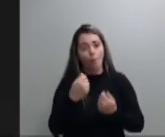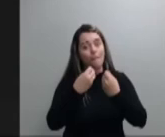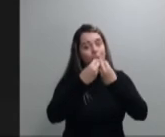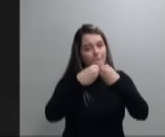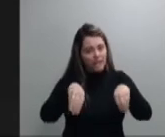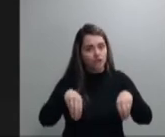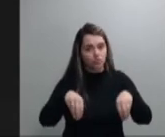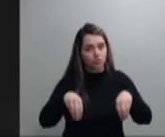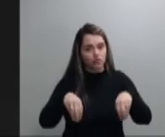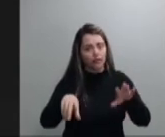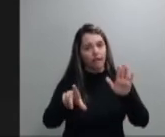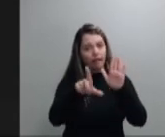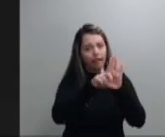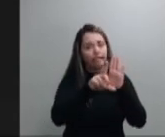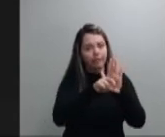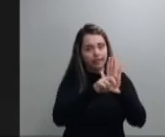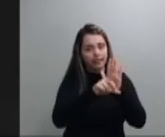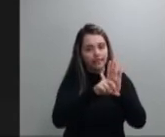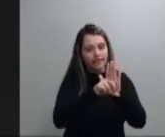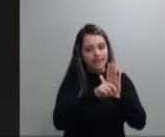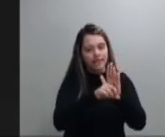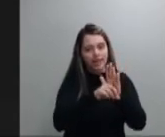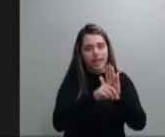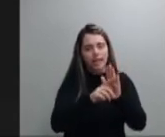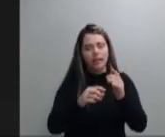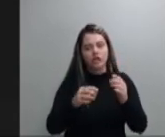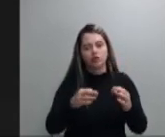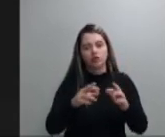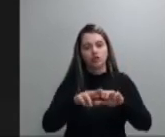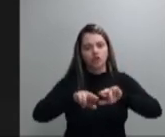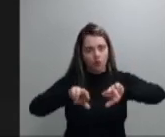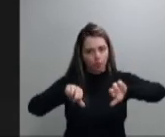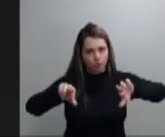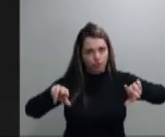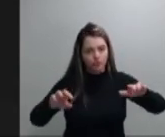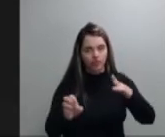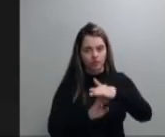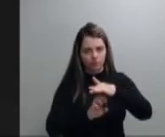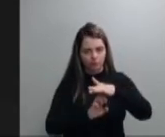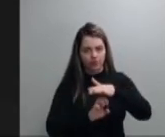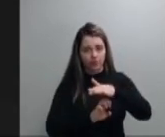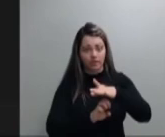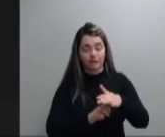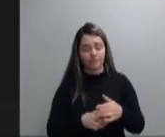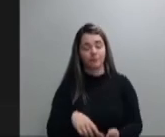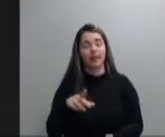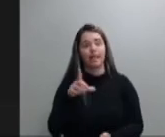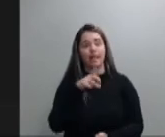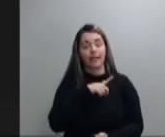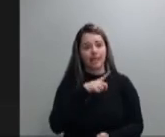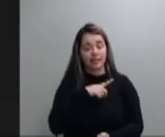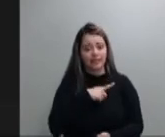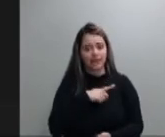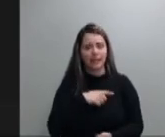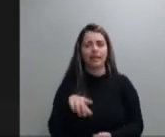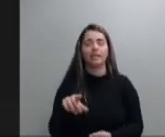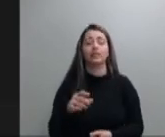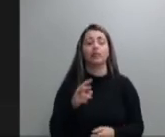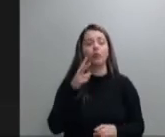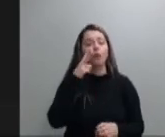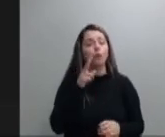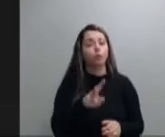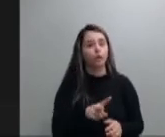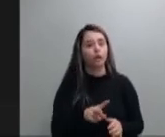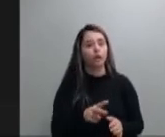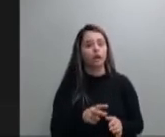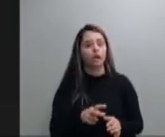concorrência ou resultar na dominação de mercados relevantes de bens e serviços deverão ser submetidos à apreciação do CAD como